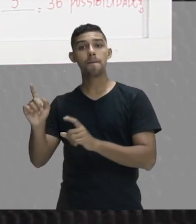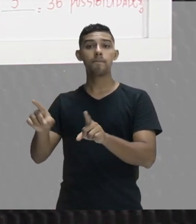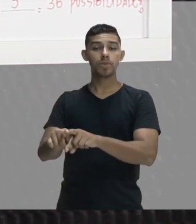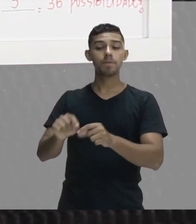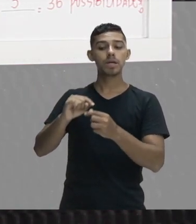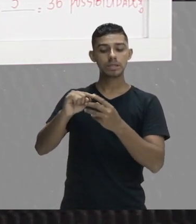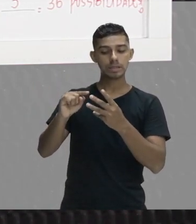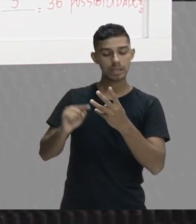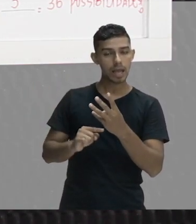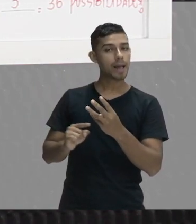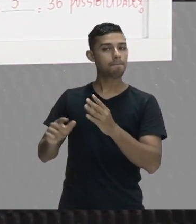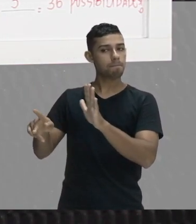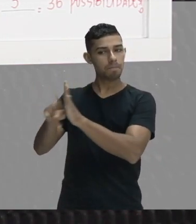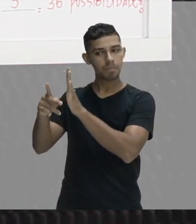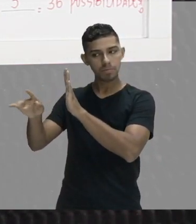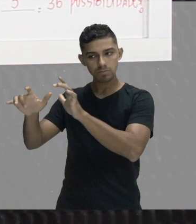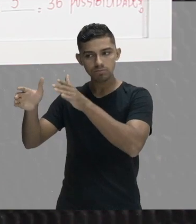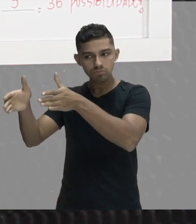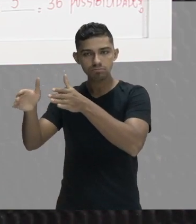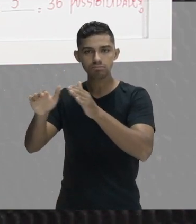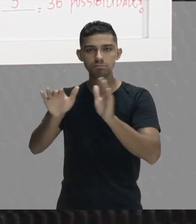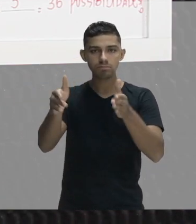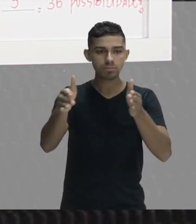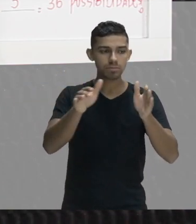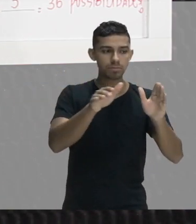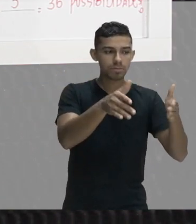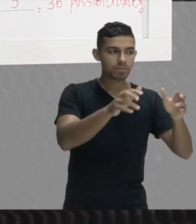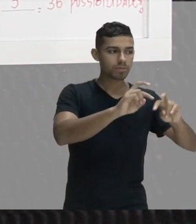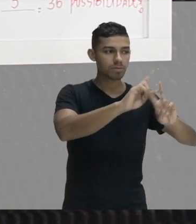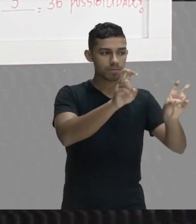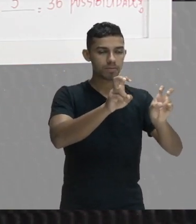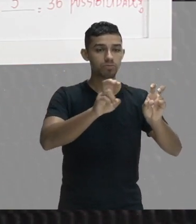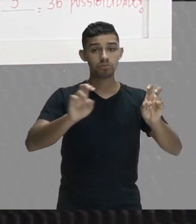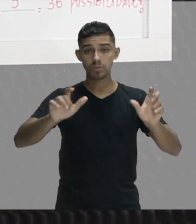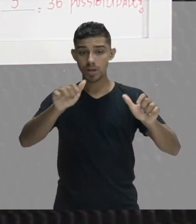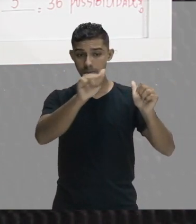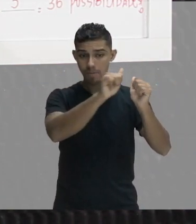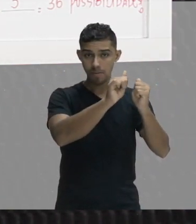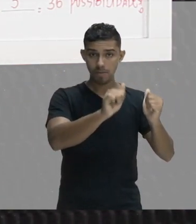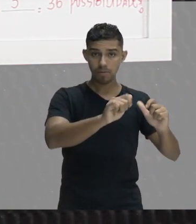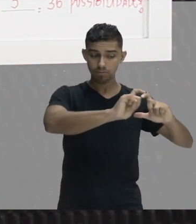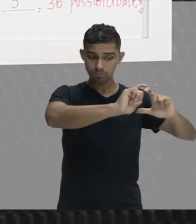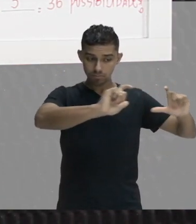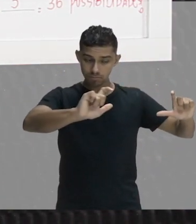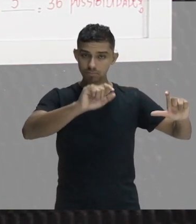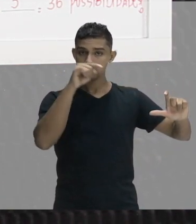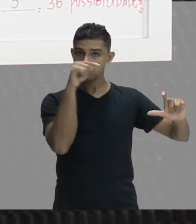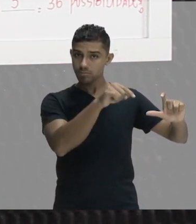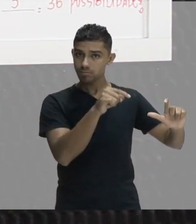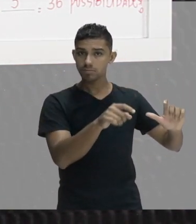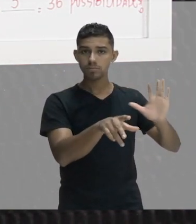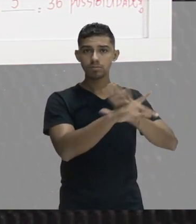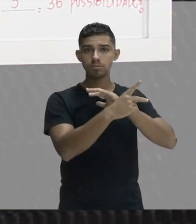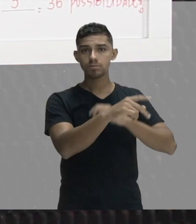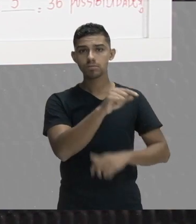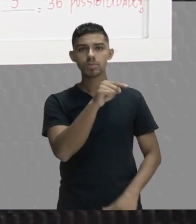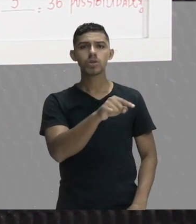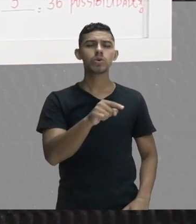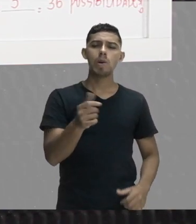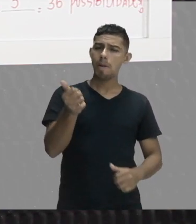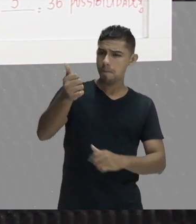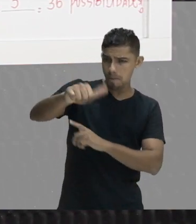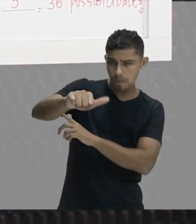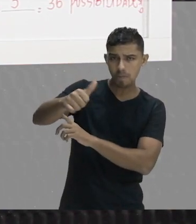sua particularidade, né? Cada um com uma forma de resolução, tá? É um assunto que ele é recorrente nas